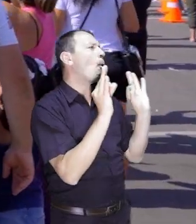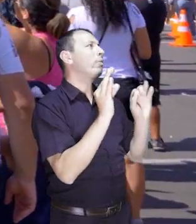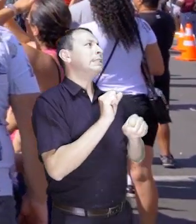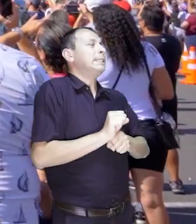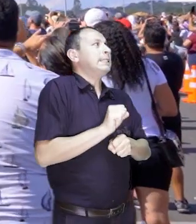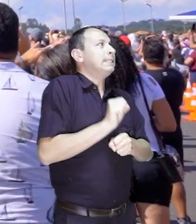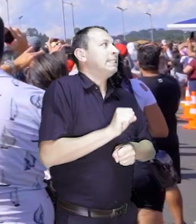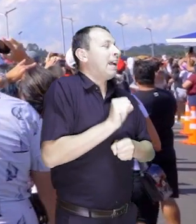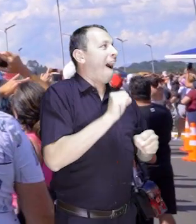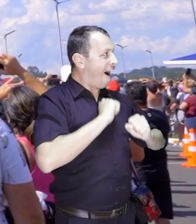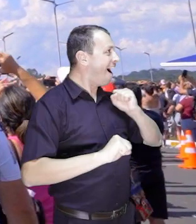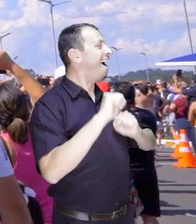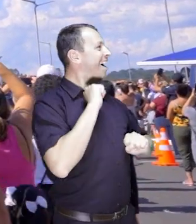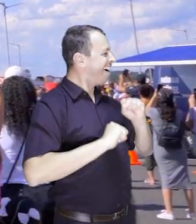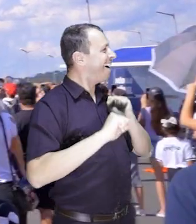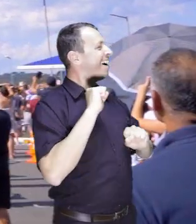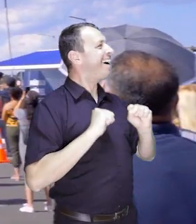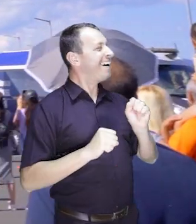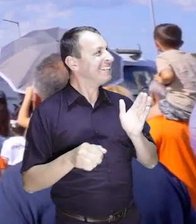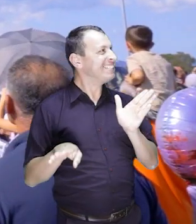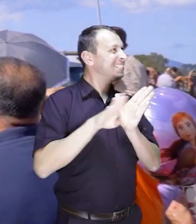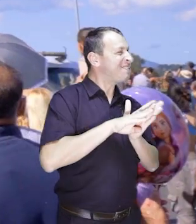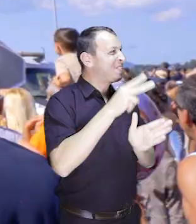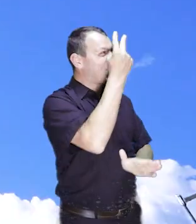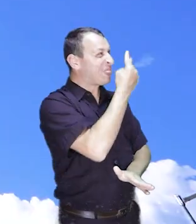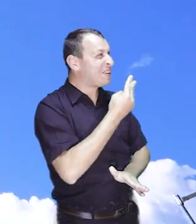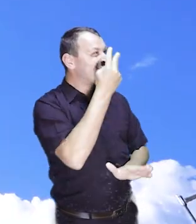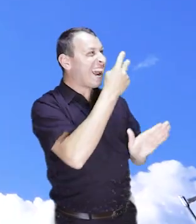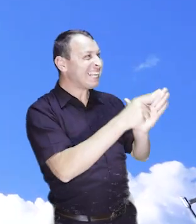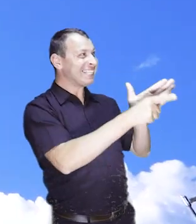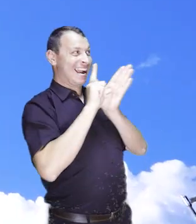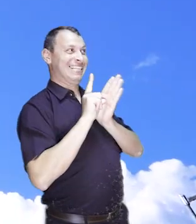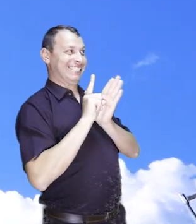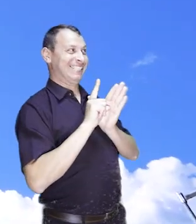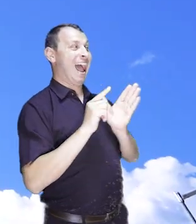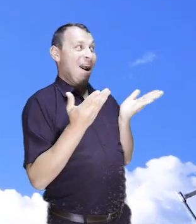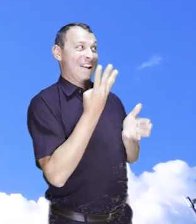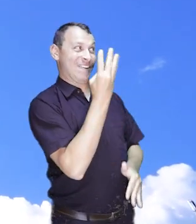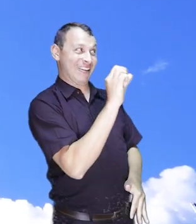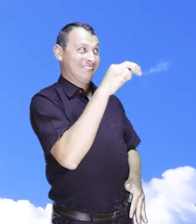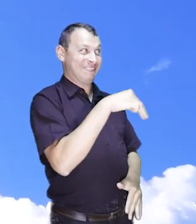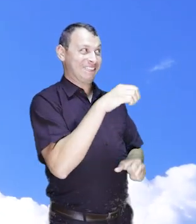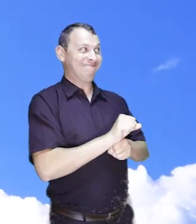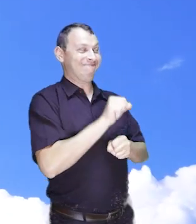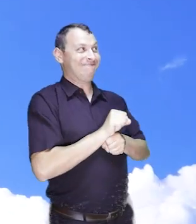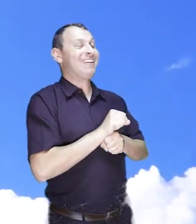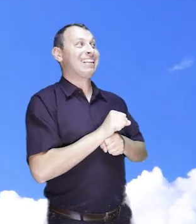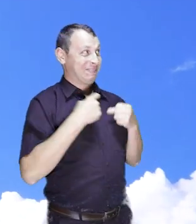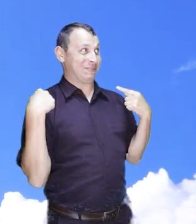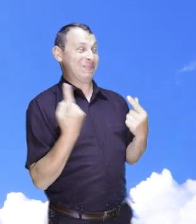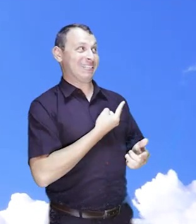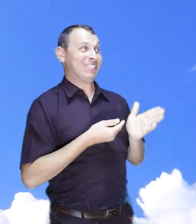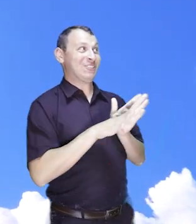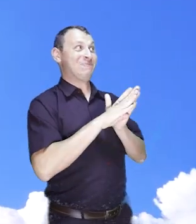E nós estávamos ansiosos, chegamos até agora, acho que 2 horas antes, né? Agora falta 40 minutos, mas chegamos bem antes só